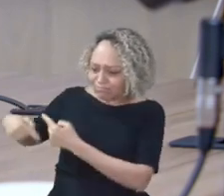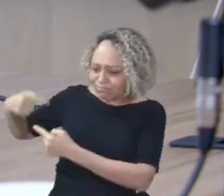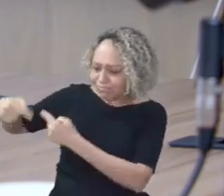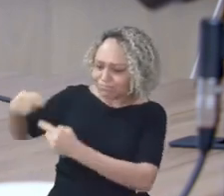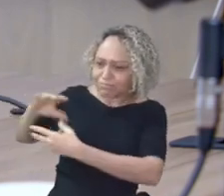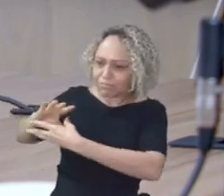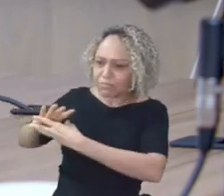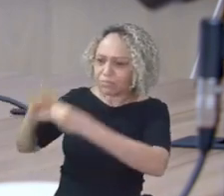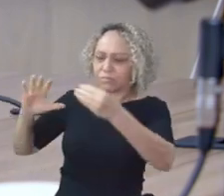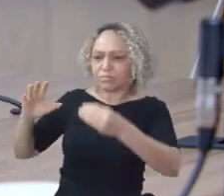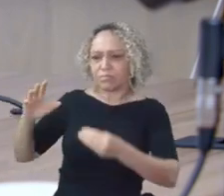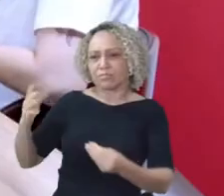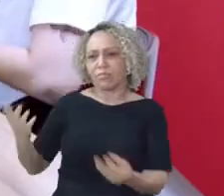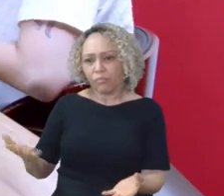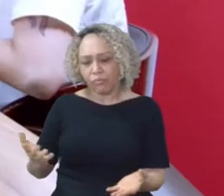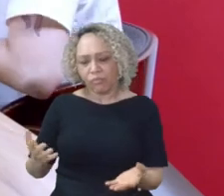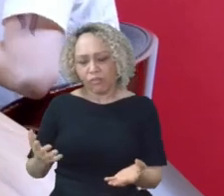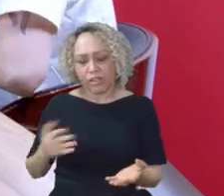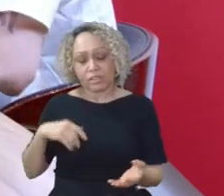comunidade junto.